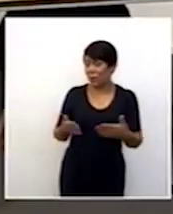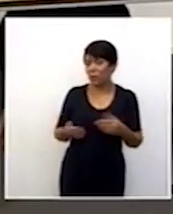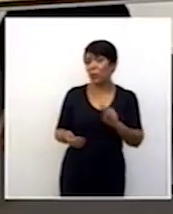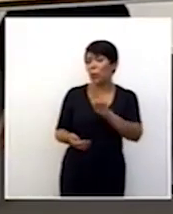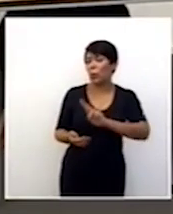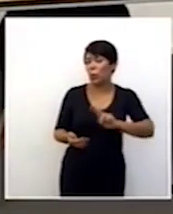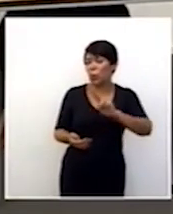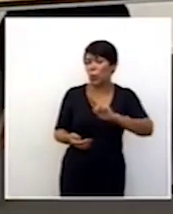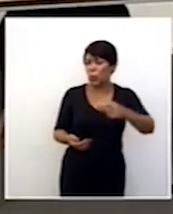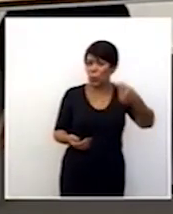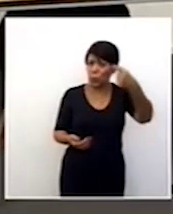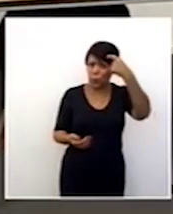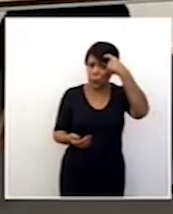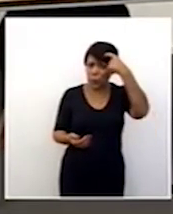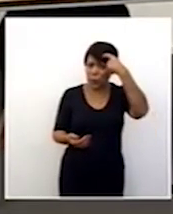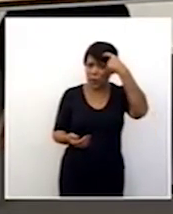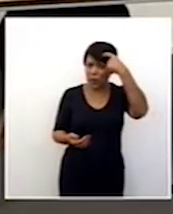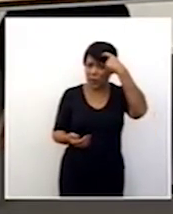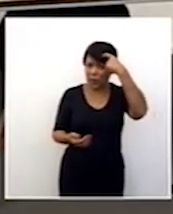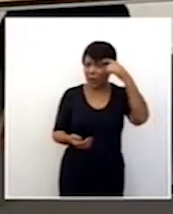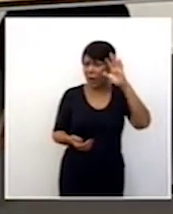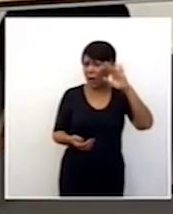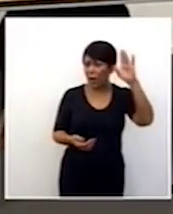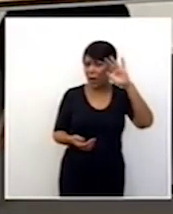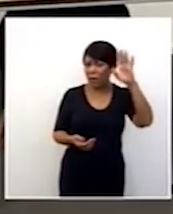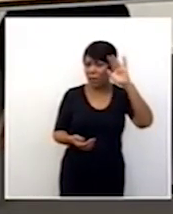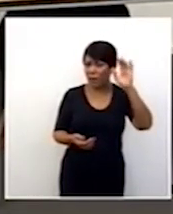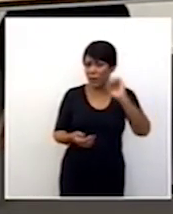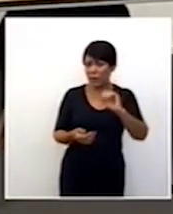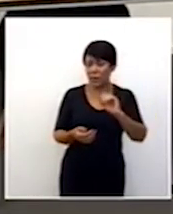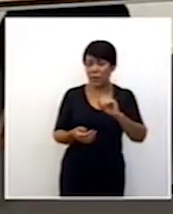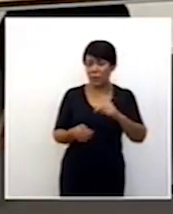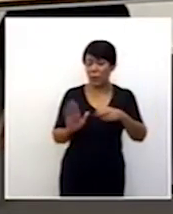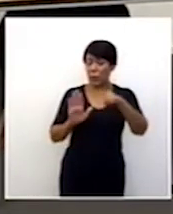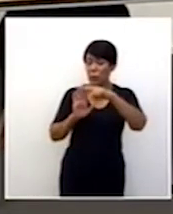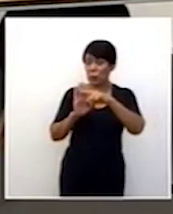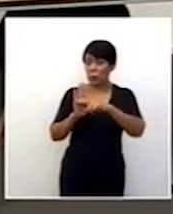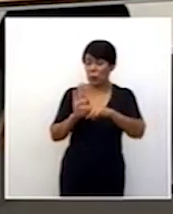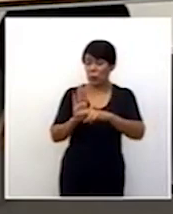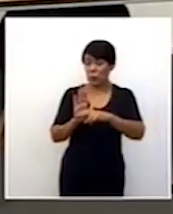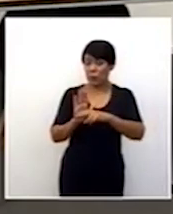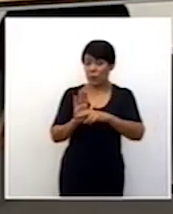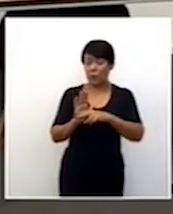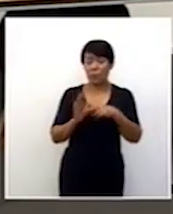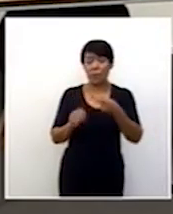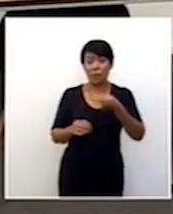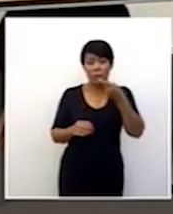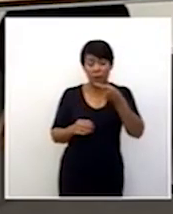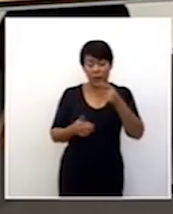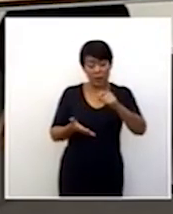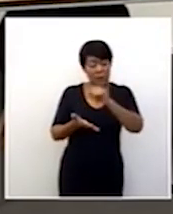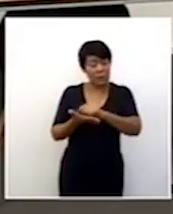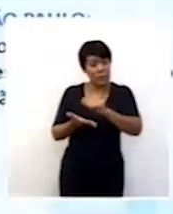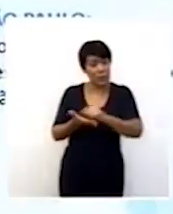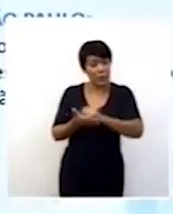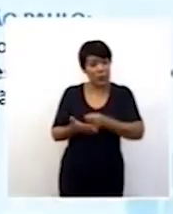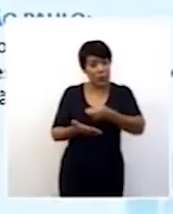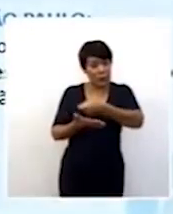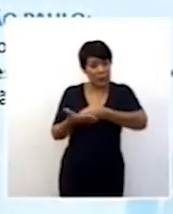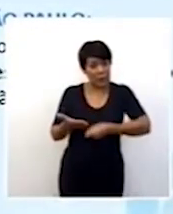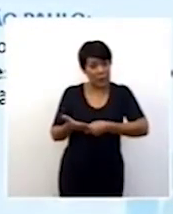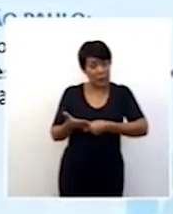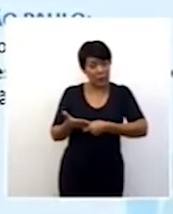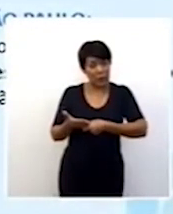uso consciente e reflexivo da norma padrão em situações de fala e escrita em textos de